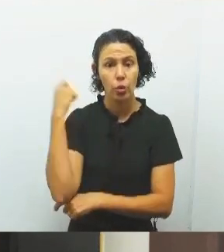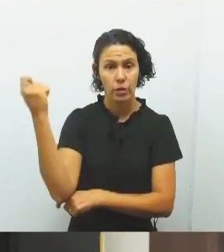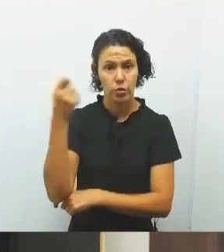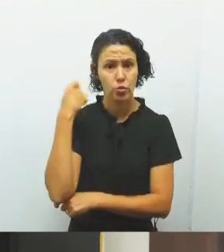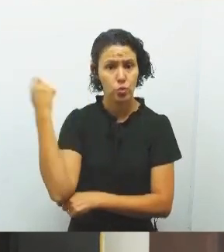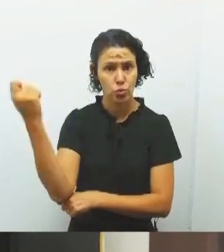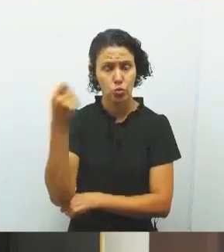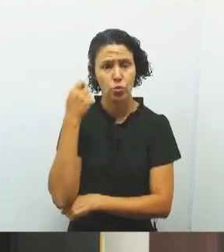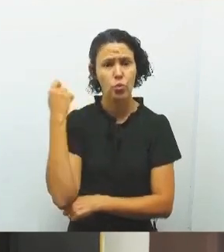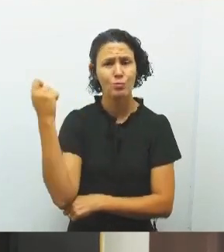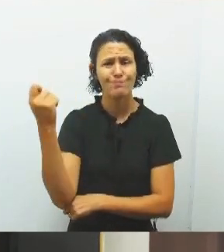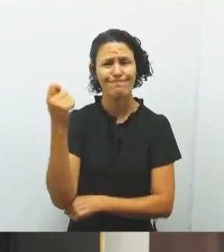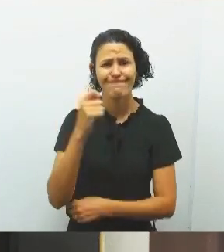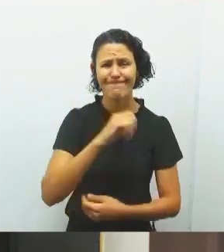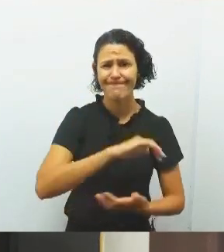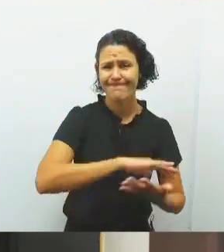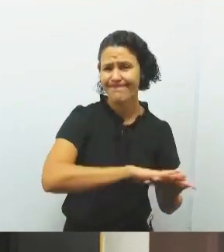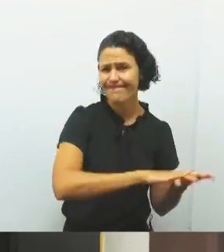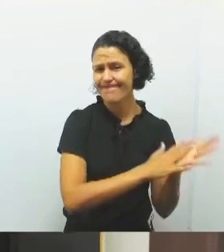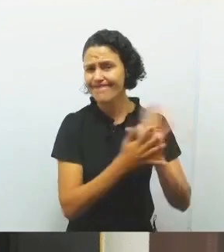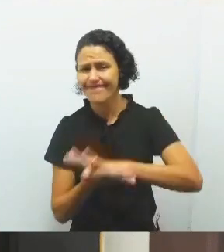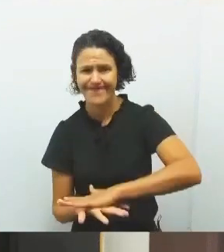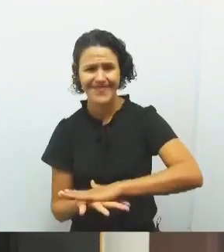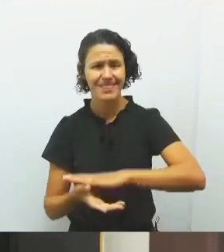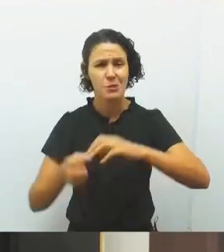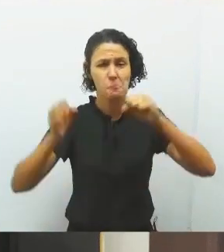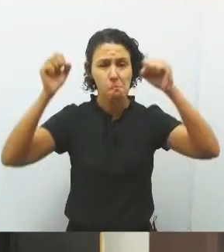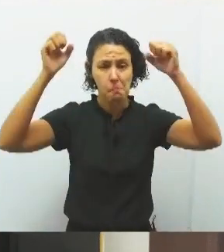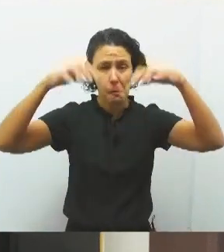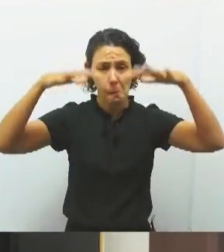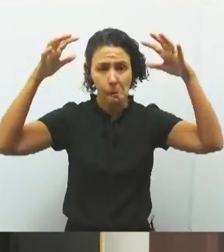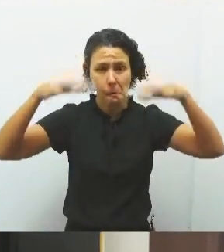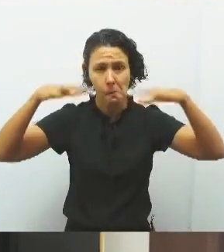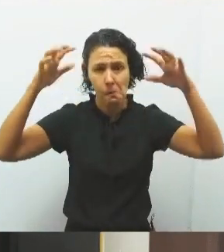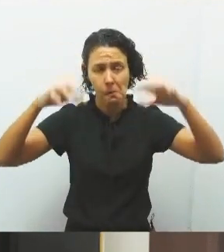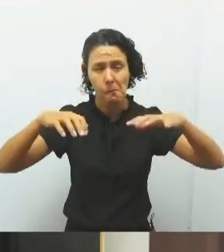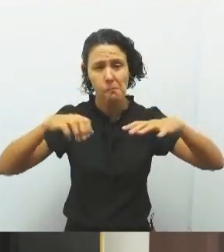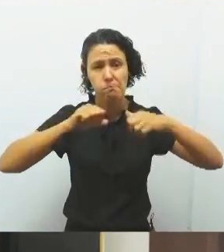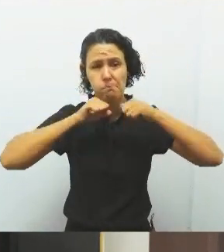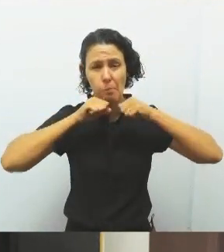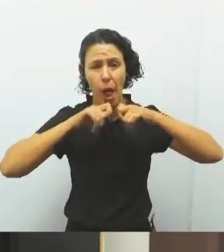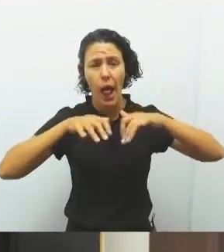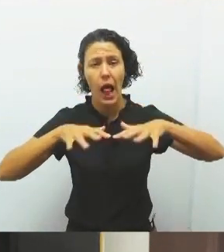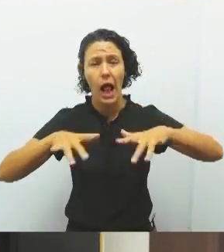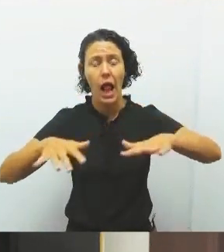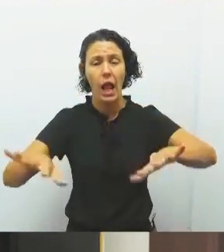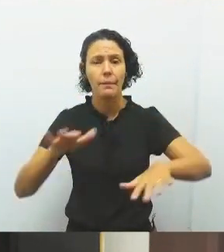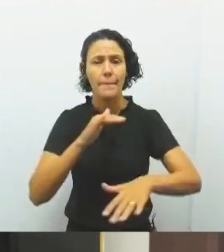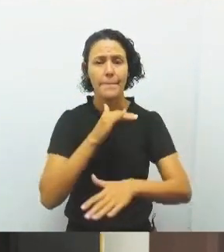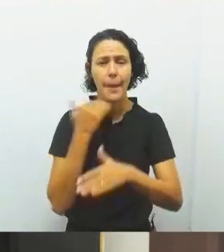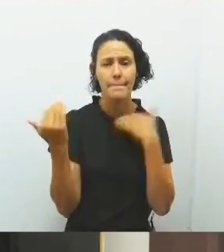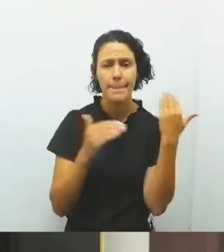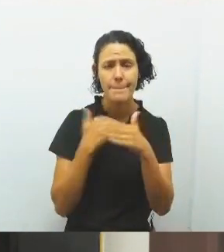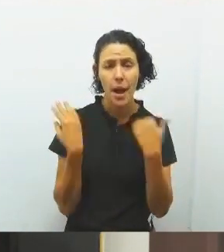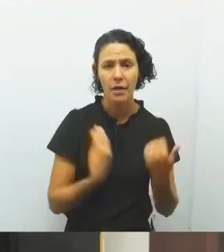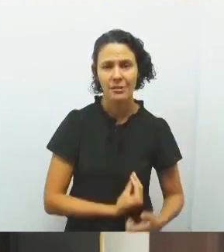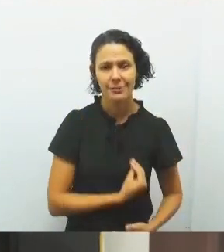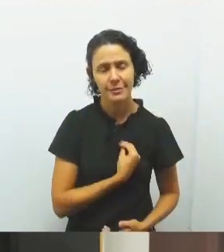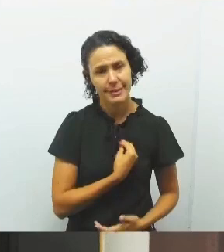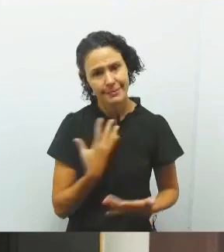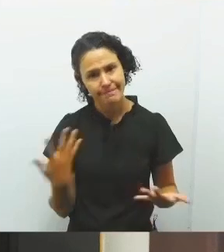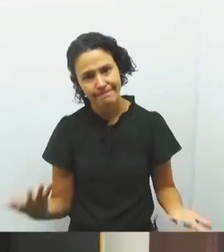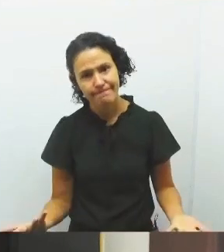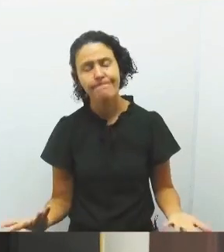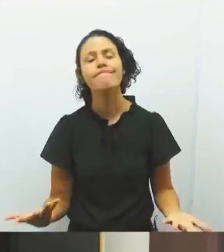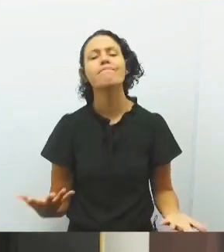maiores catástrofe climática já enfrentada com perda de várias vid nós sofremos isso